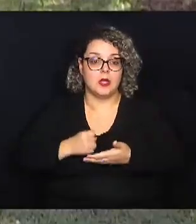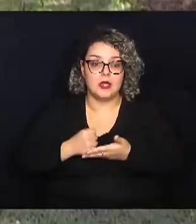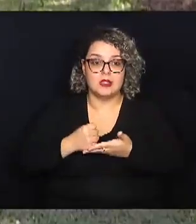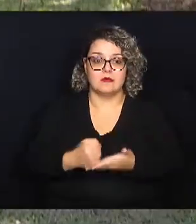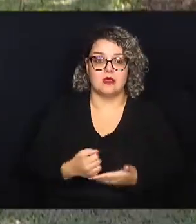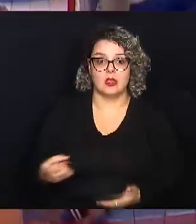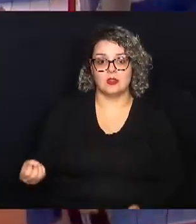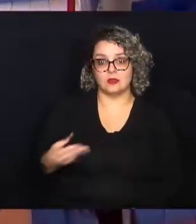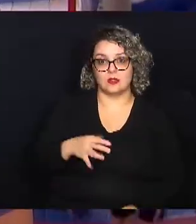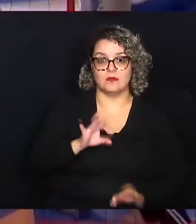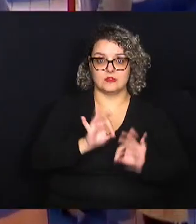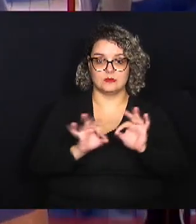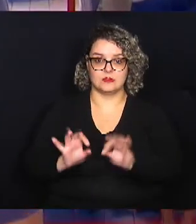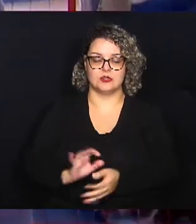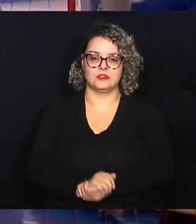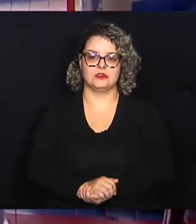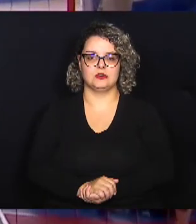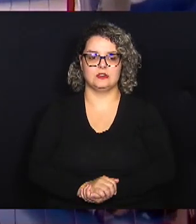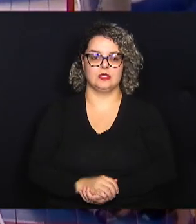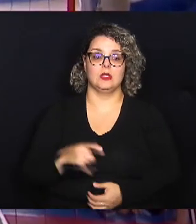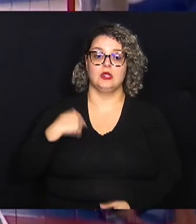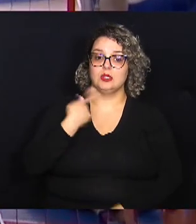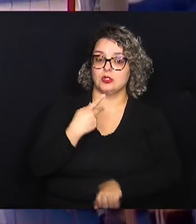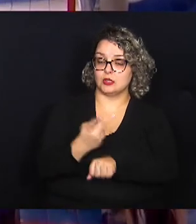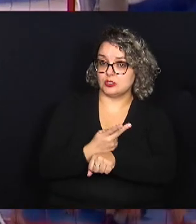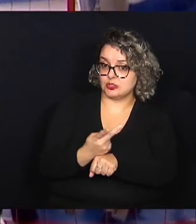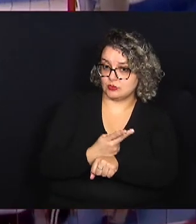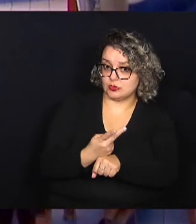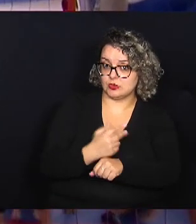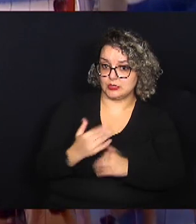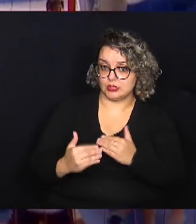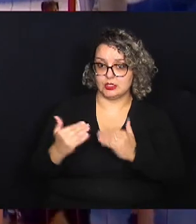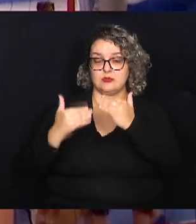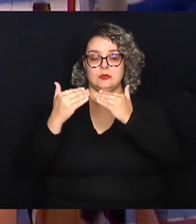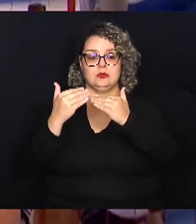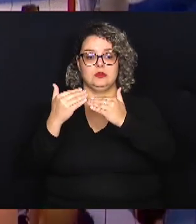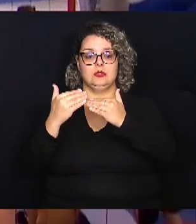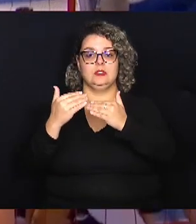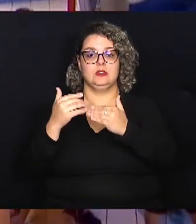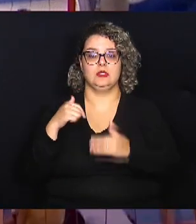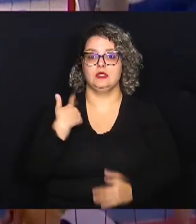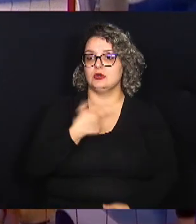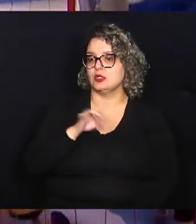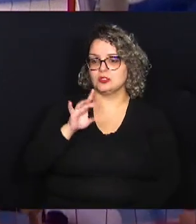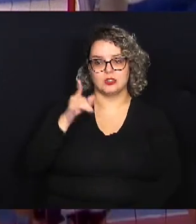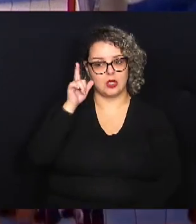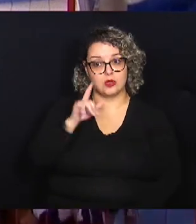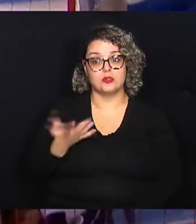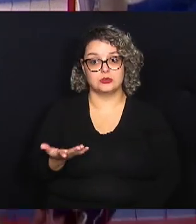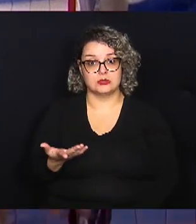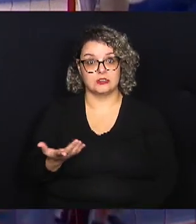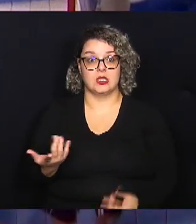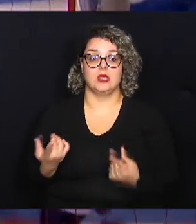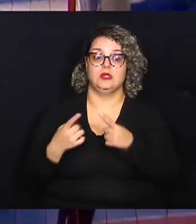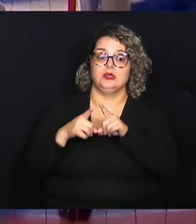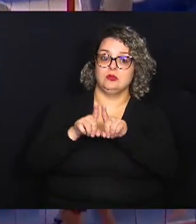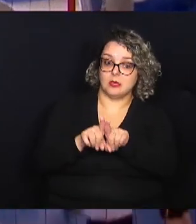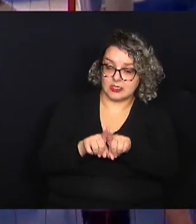novos projetos. E a gente busca fazer essa evolução. E a gente só consegue fazer isso através de